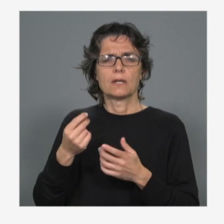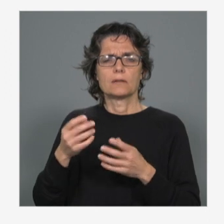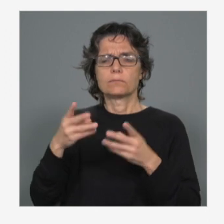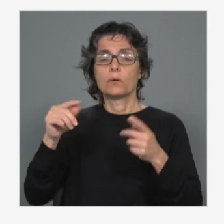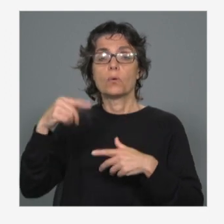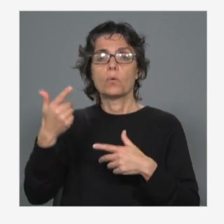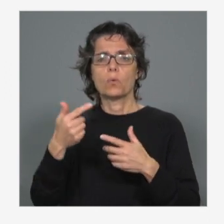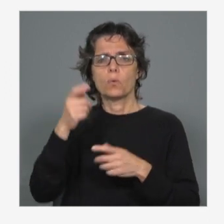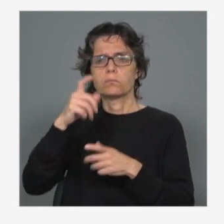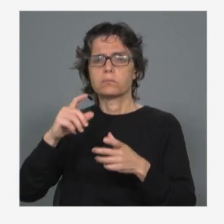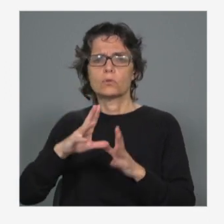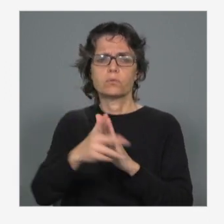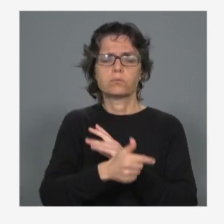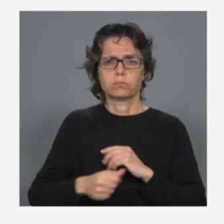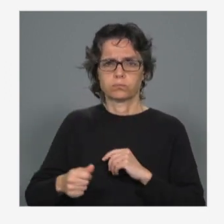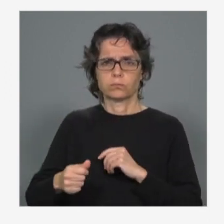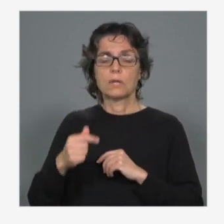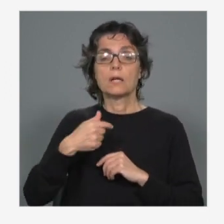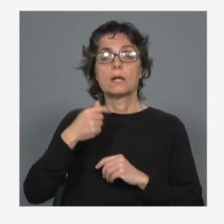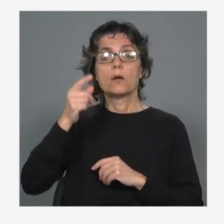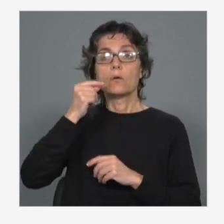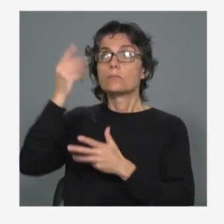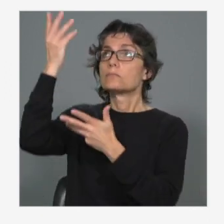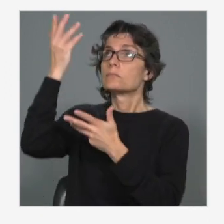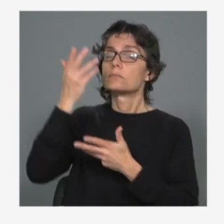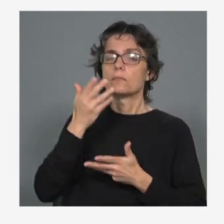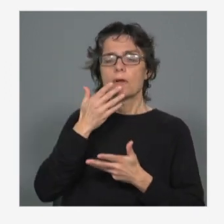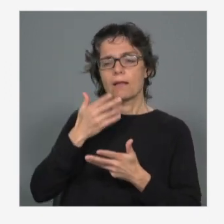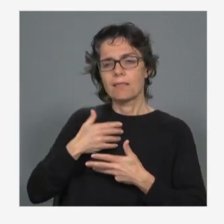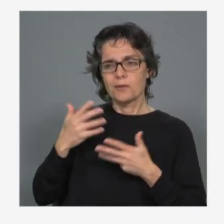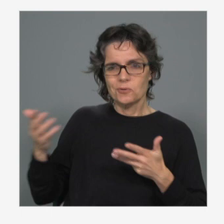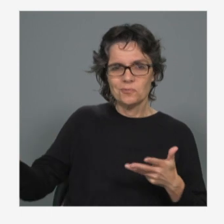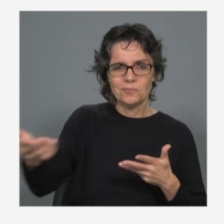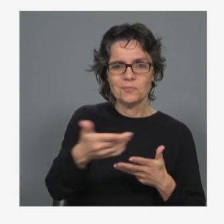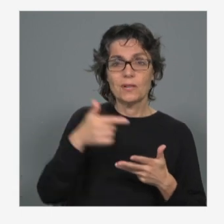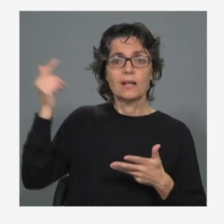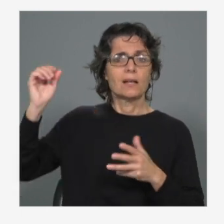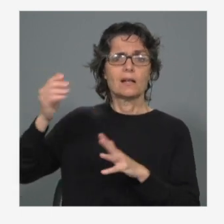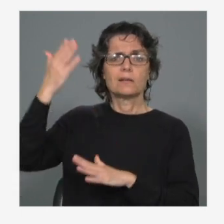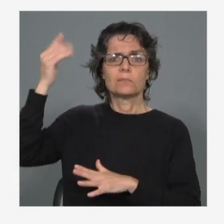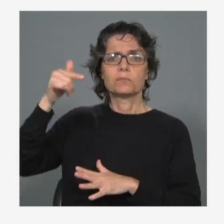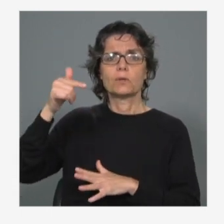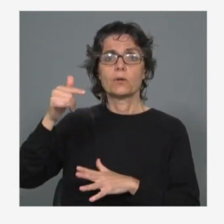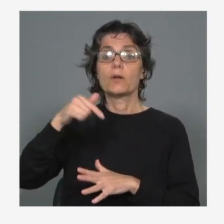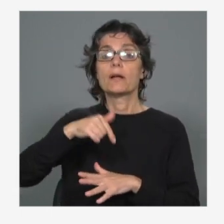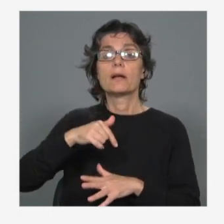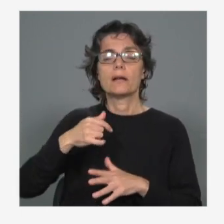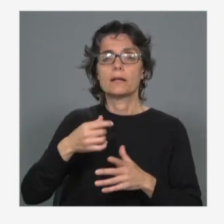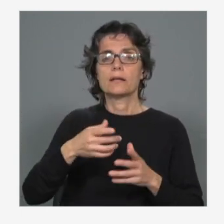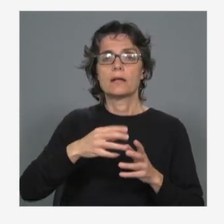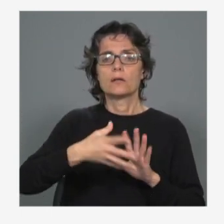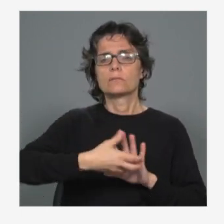mão. Meu Pai que me as deu é maior do que todos e ninguém pode arrebatar nada da mão do